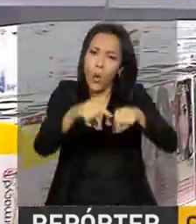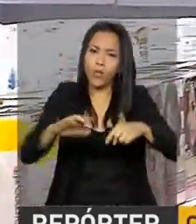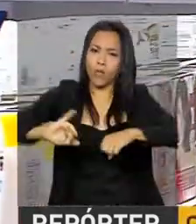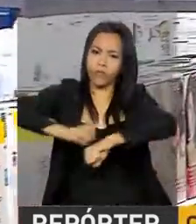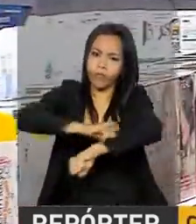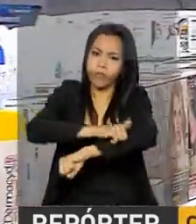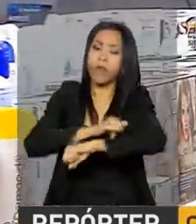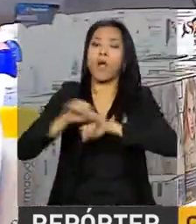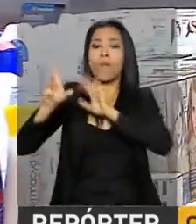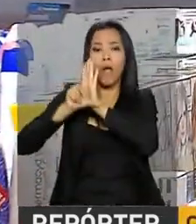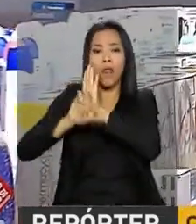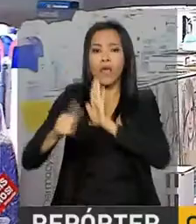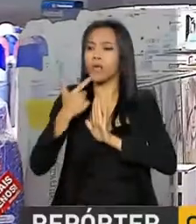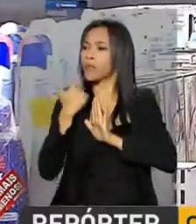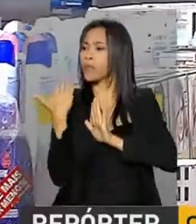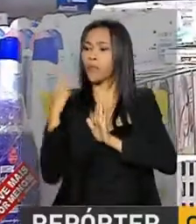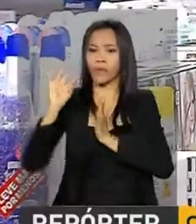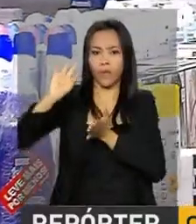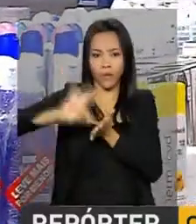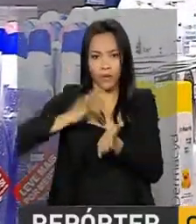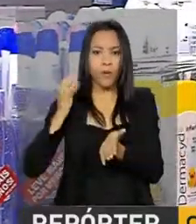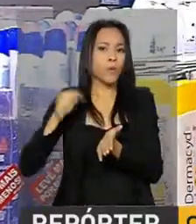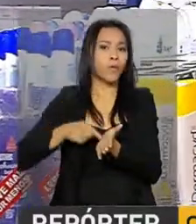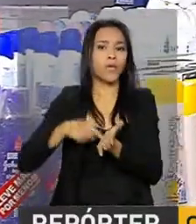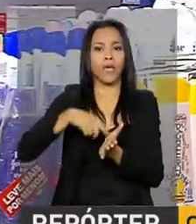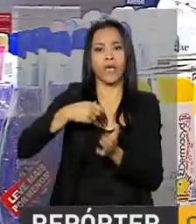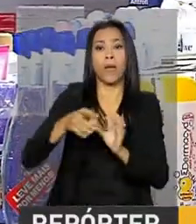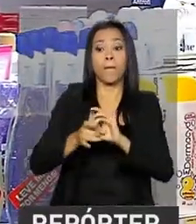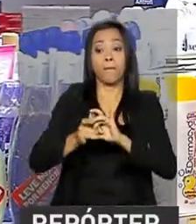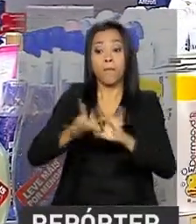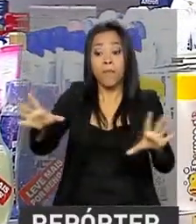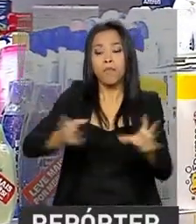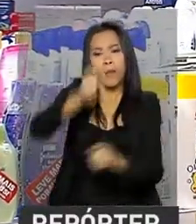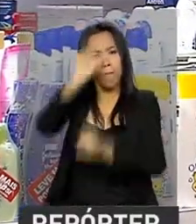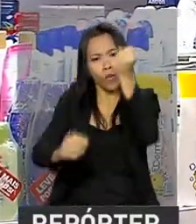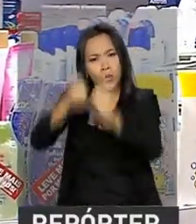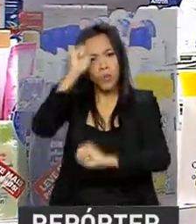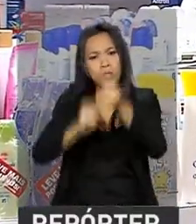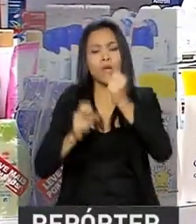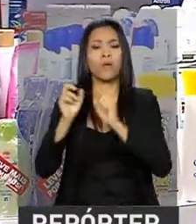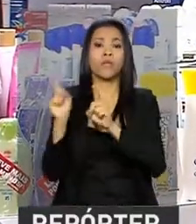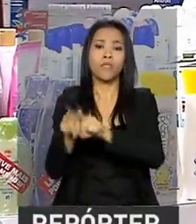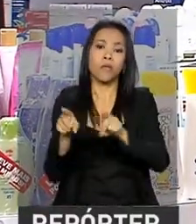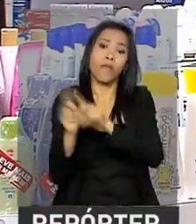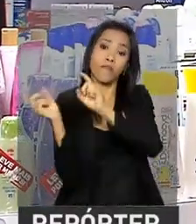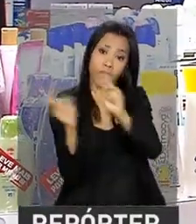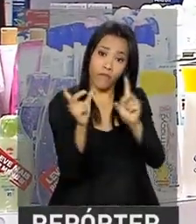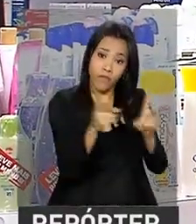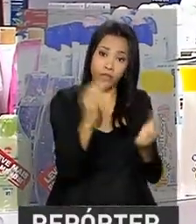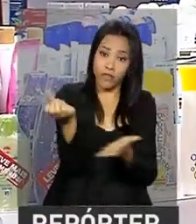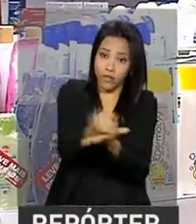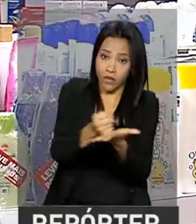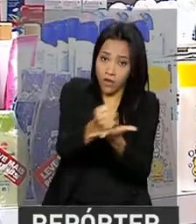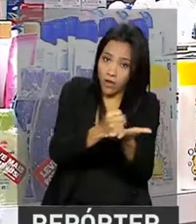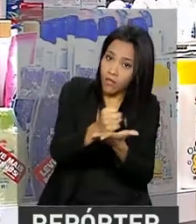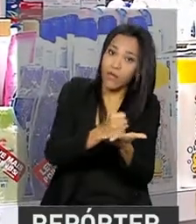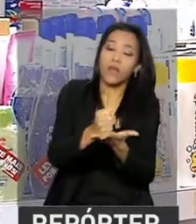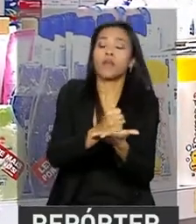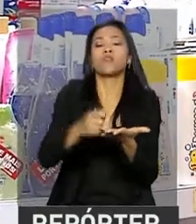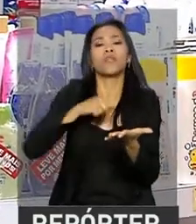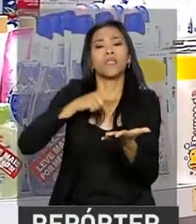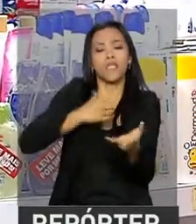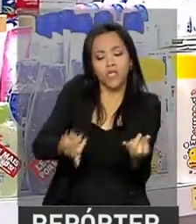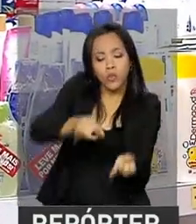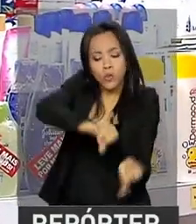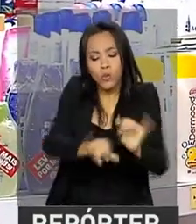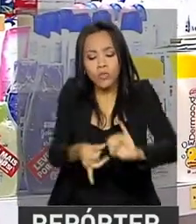lei sancionada recentemente autoriza a produção, comercialização e o consumo de medicamentos à base de